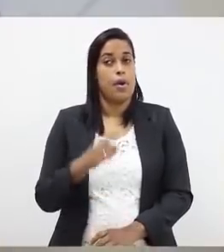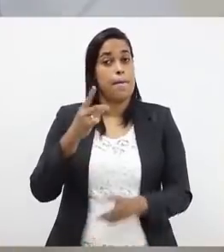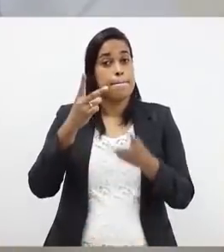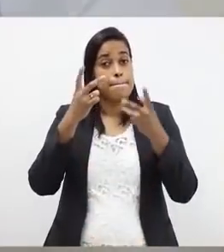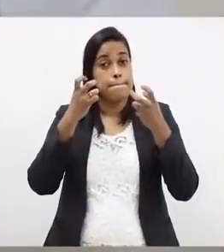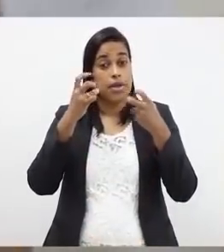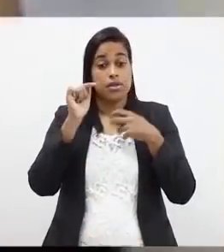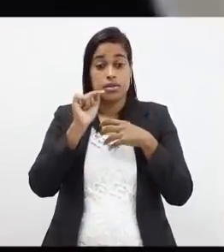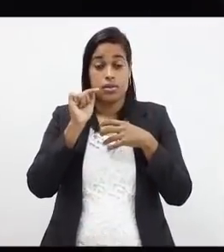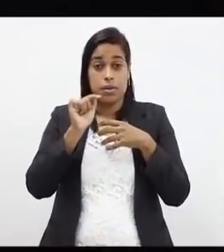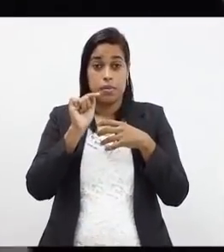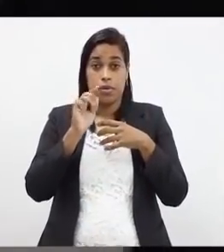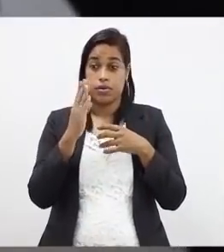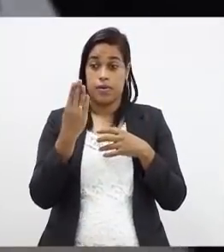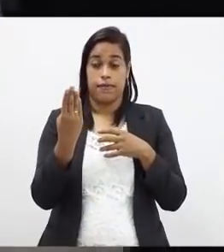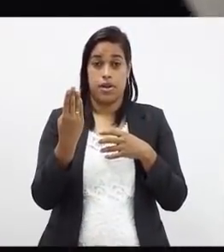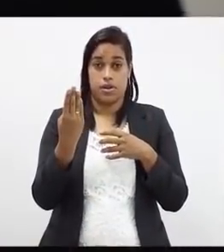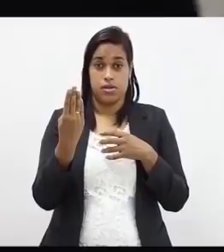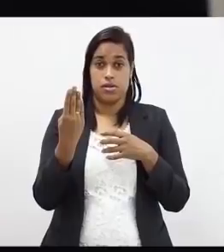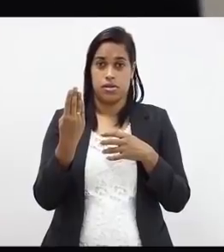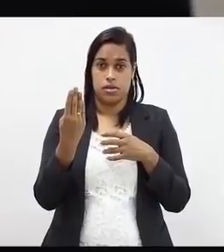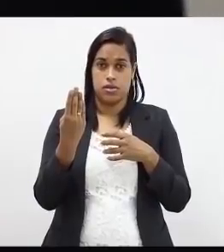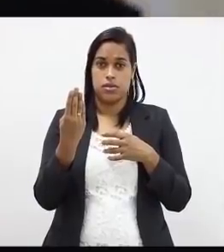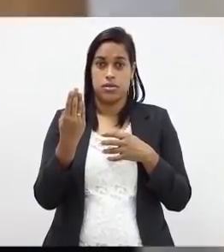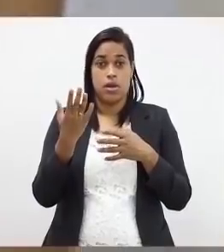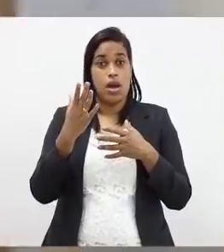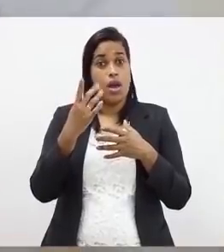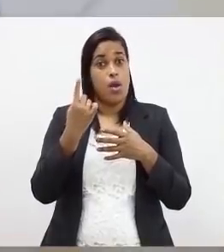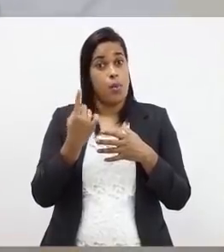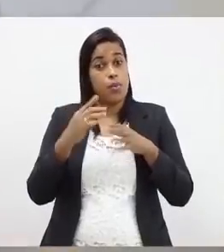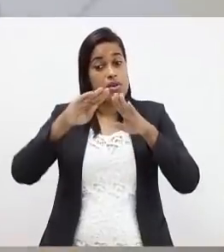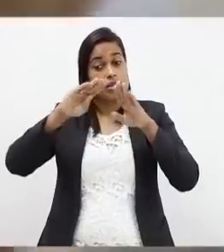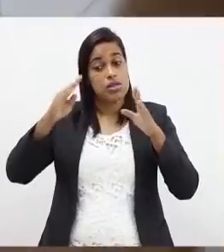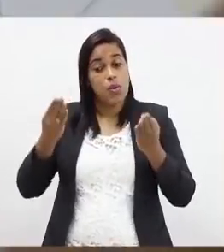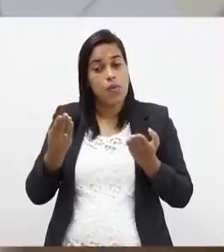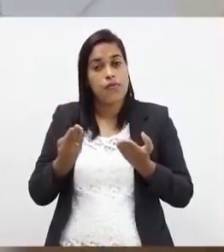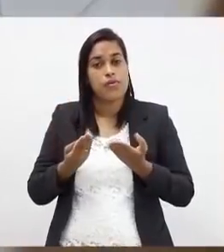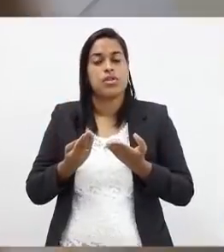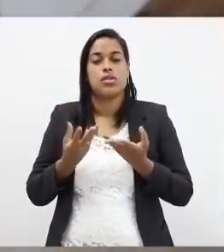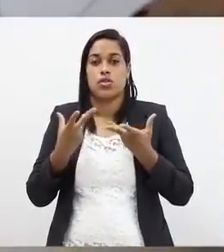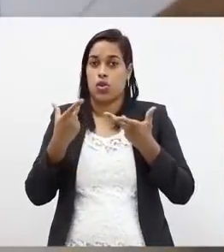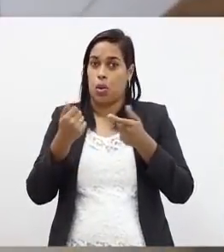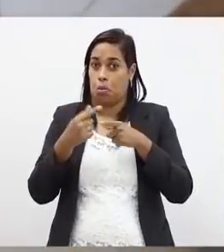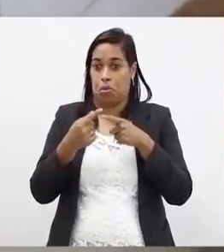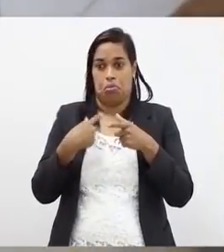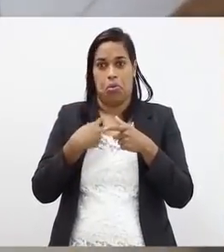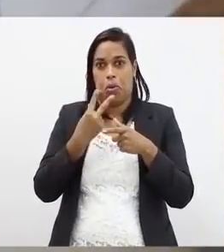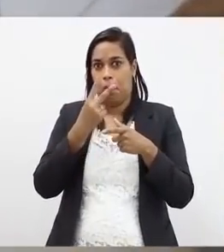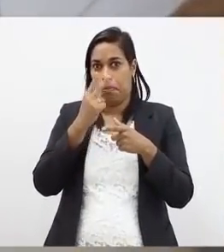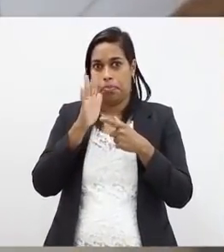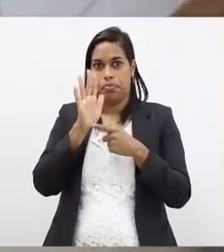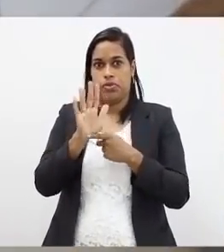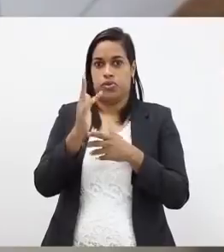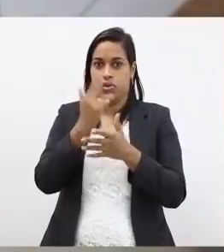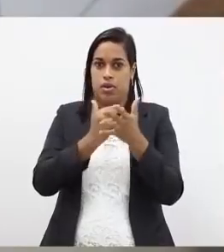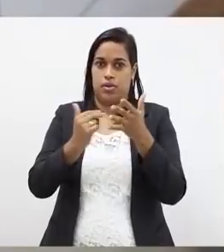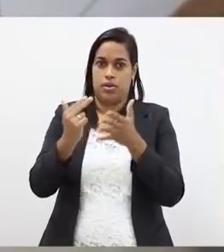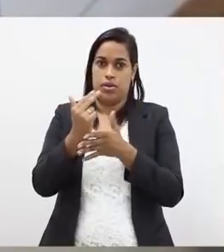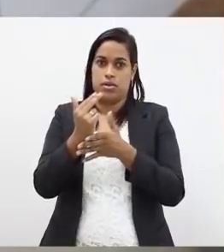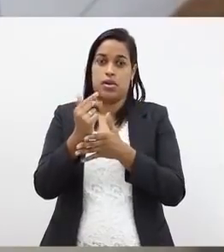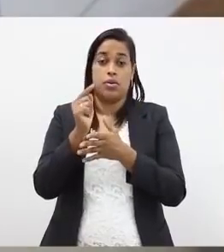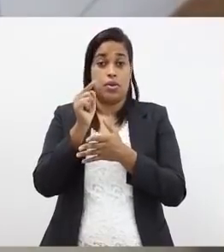Percebam que essa face aqui debaixo da peça é uma circunferência completa, mas ela não vai aparecer no desenho todo. Ela vai aparecer